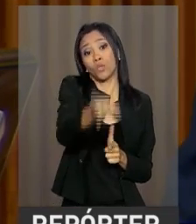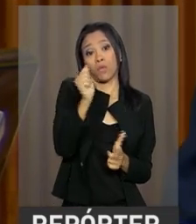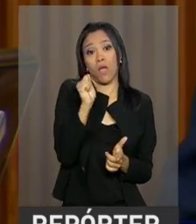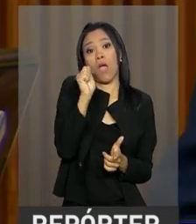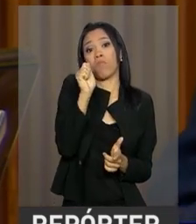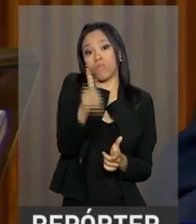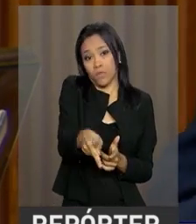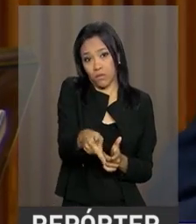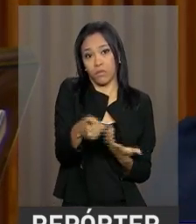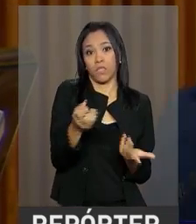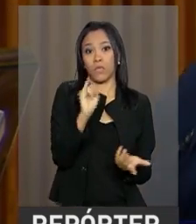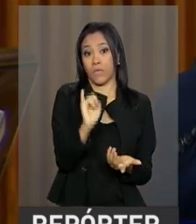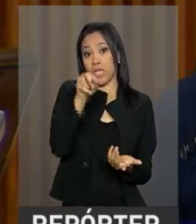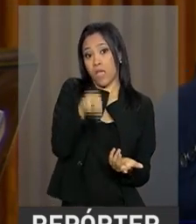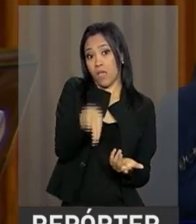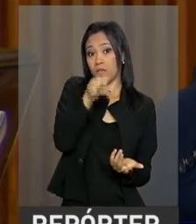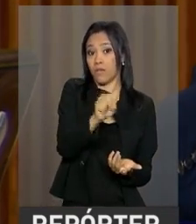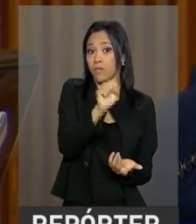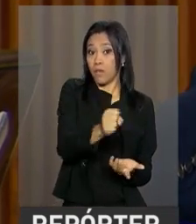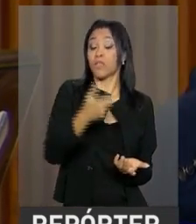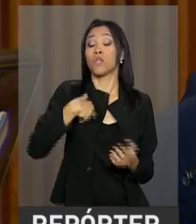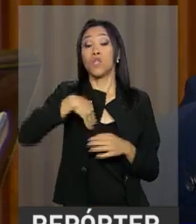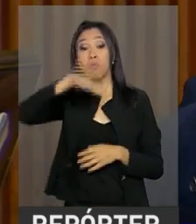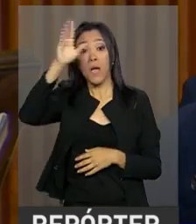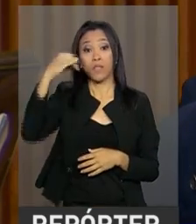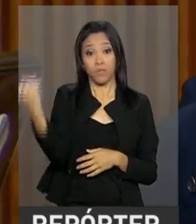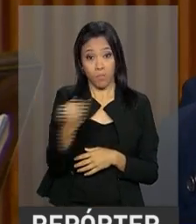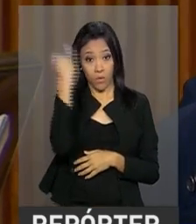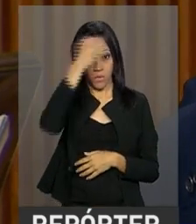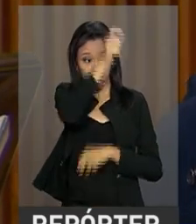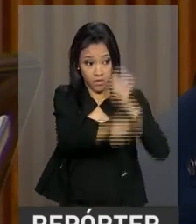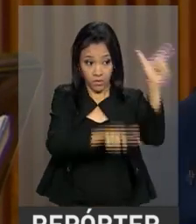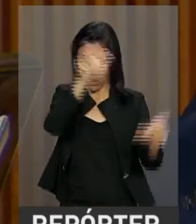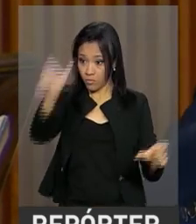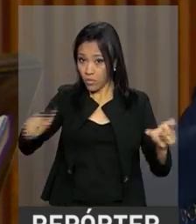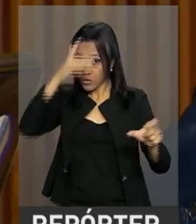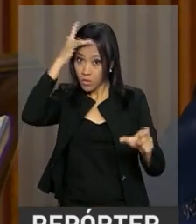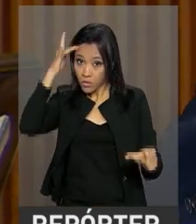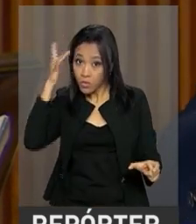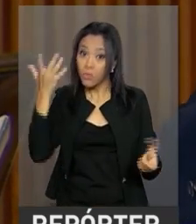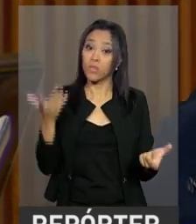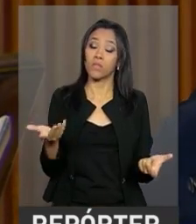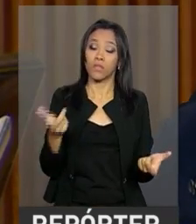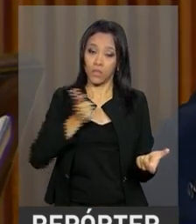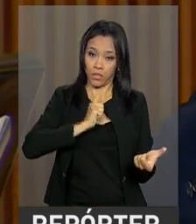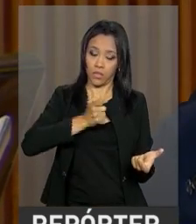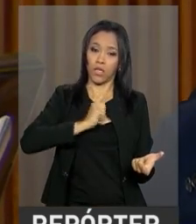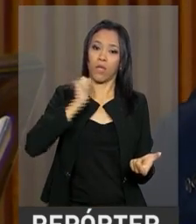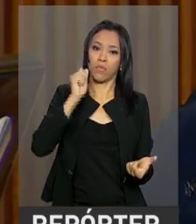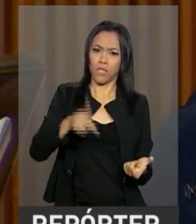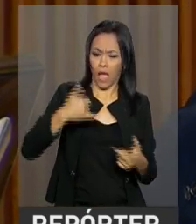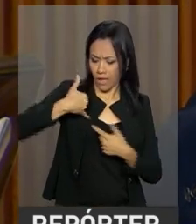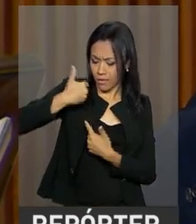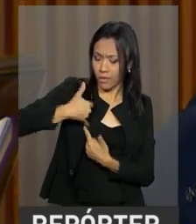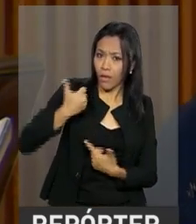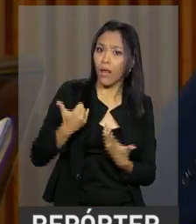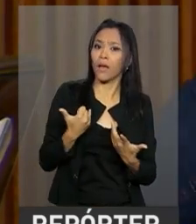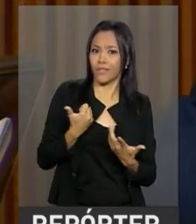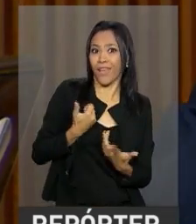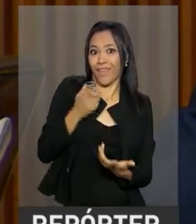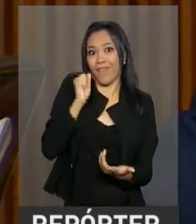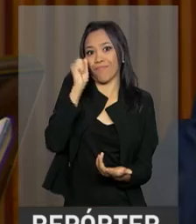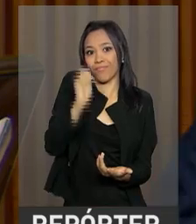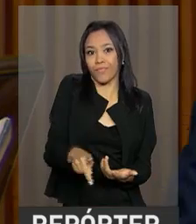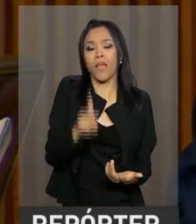previdência quer dizer eu acho que mais importante pro aposentado mais do que a idade onde ele vai se aposentar